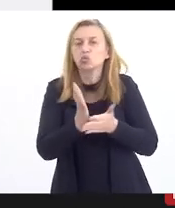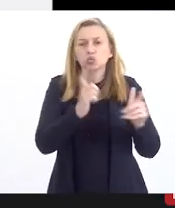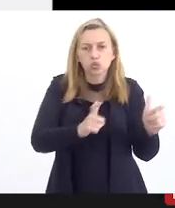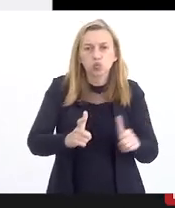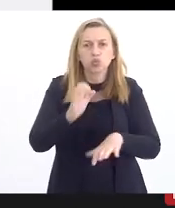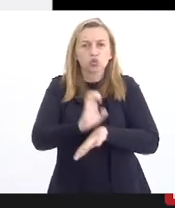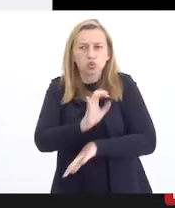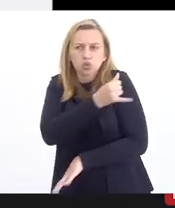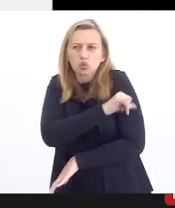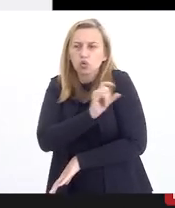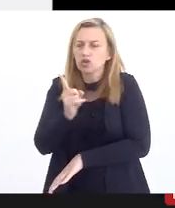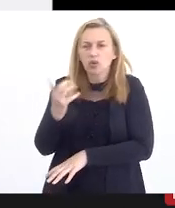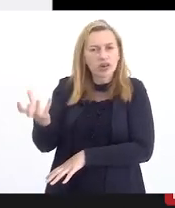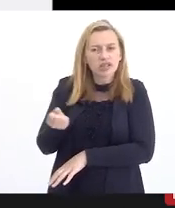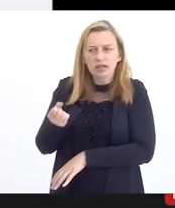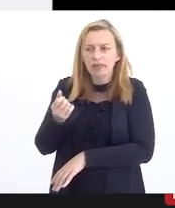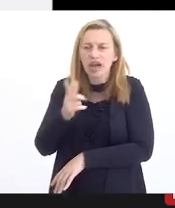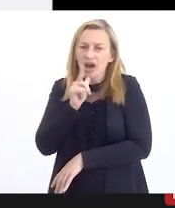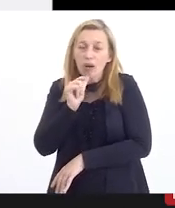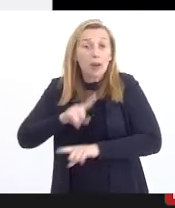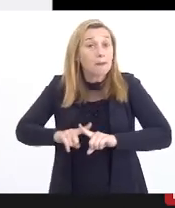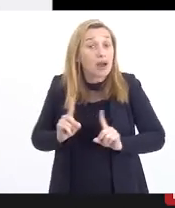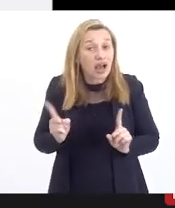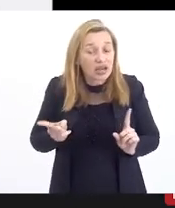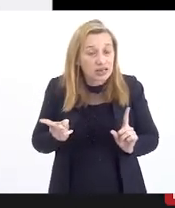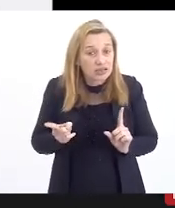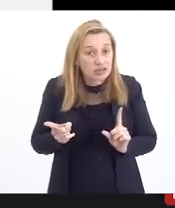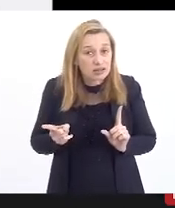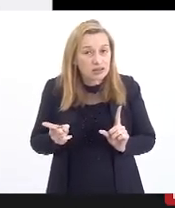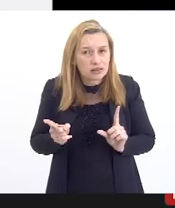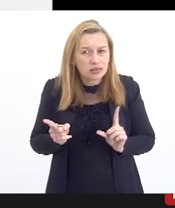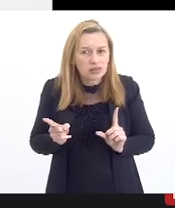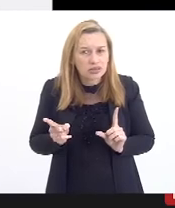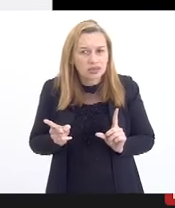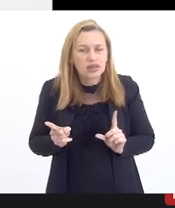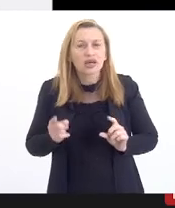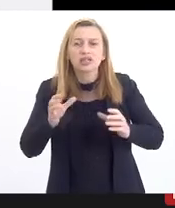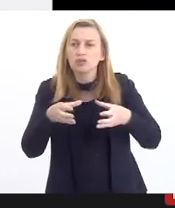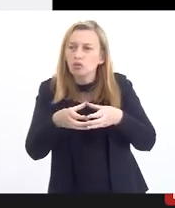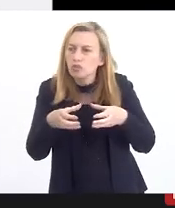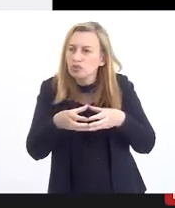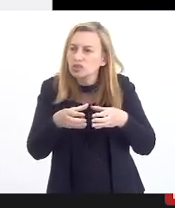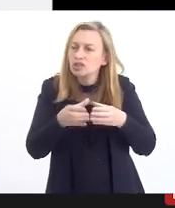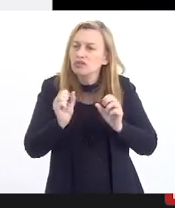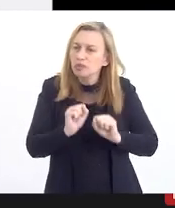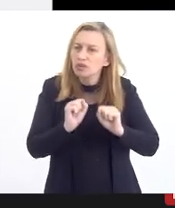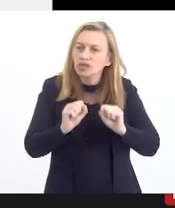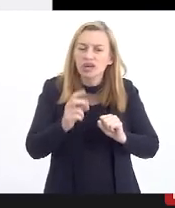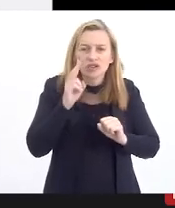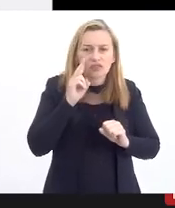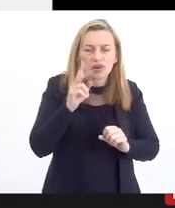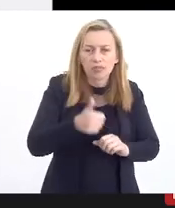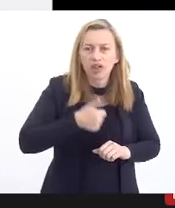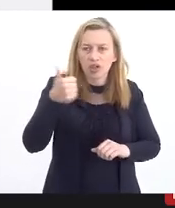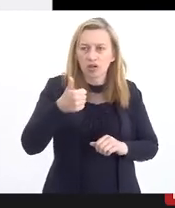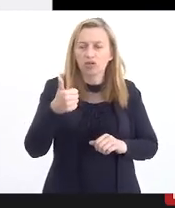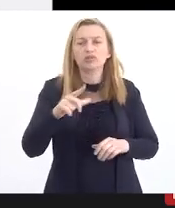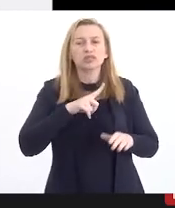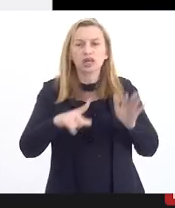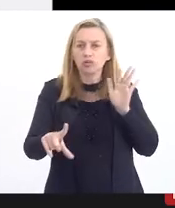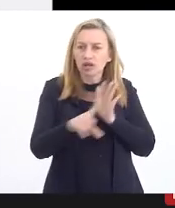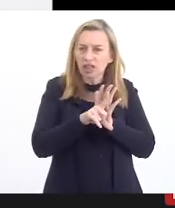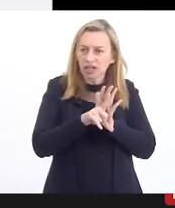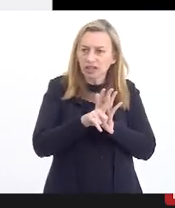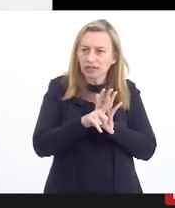do Rio que não recebem água, mas essa comissão vai poder se debruçar sobre isso, porque existe uma